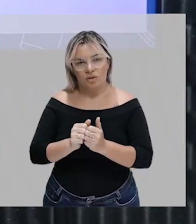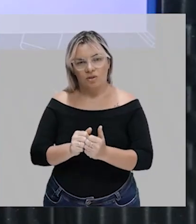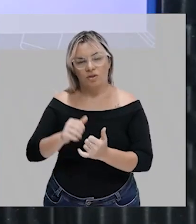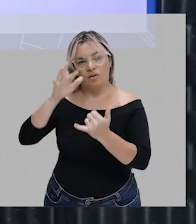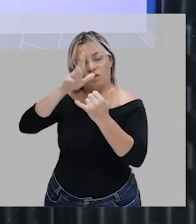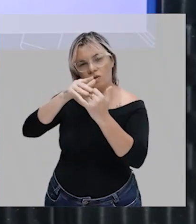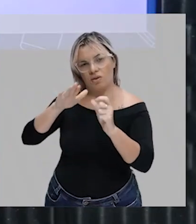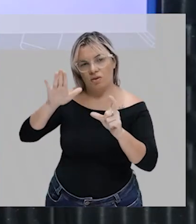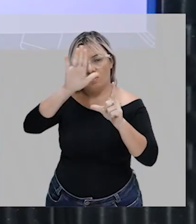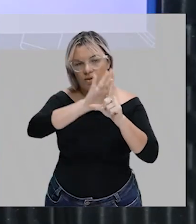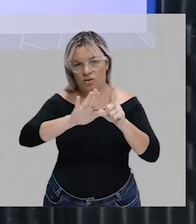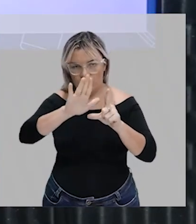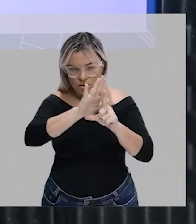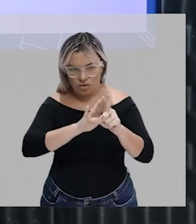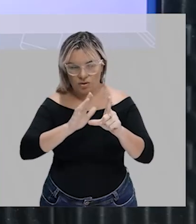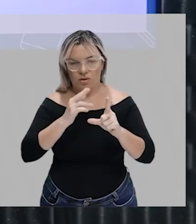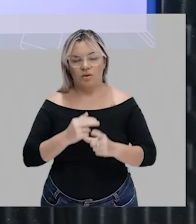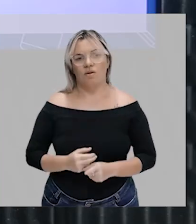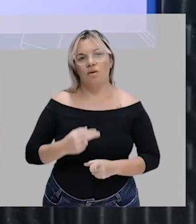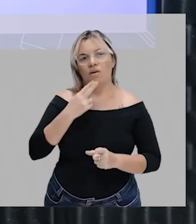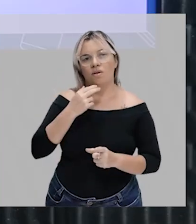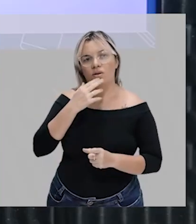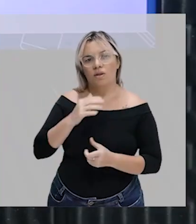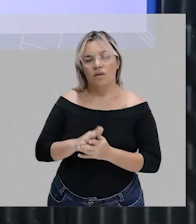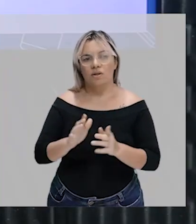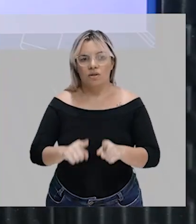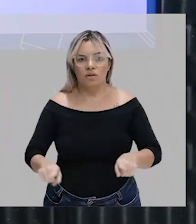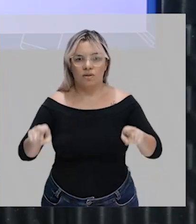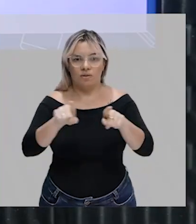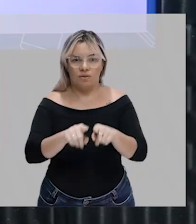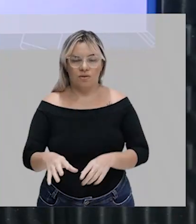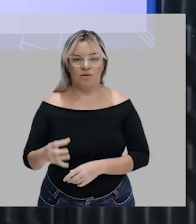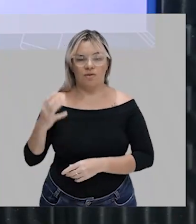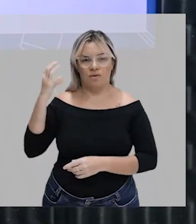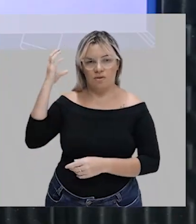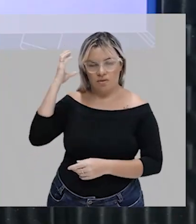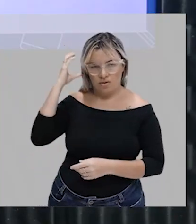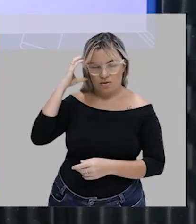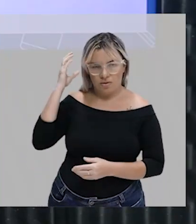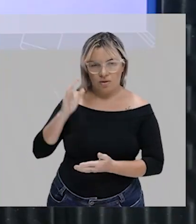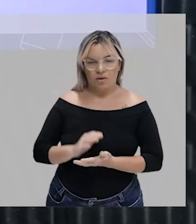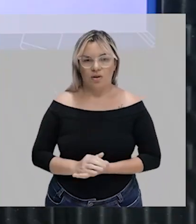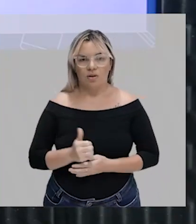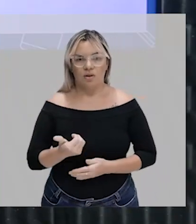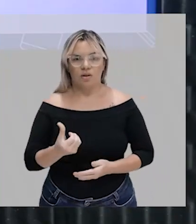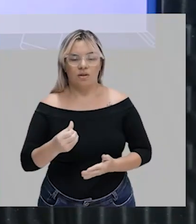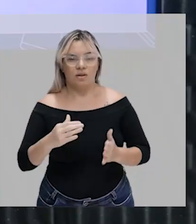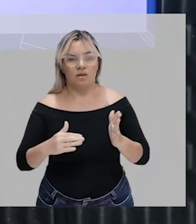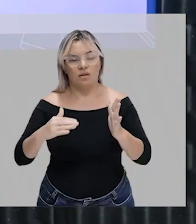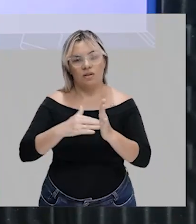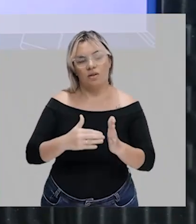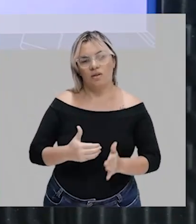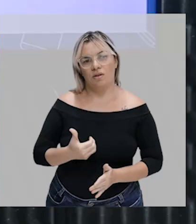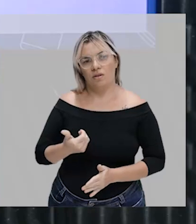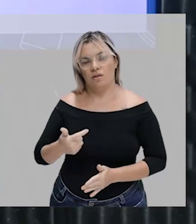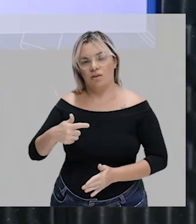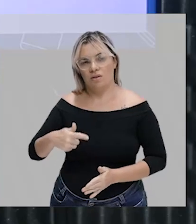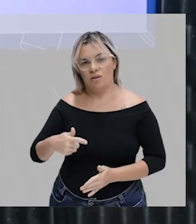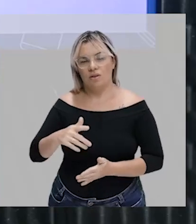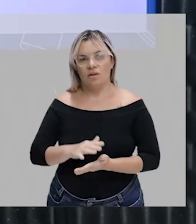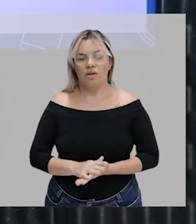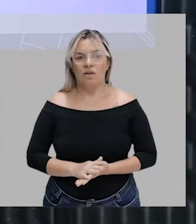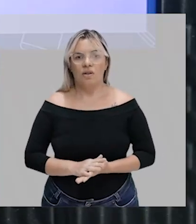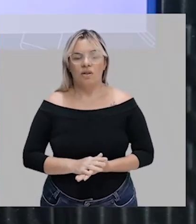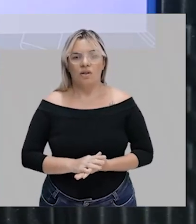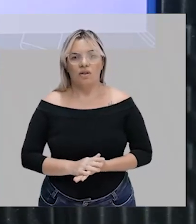Timbira, que tem o áudio aula todo dia, na Rádio Timbira 1290 MHz, das 16 às 17, de segunda a